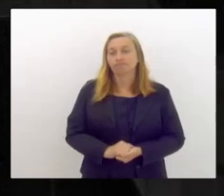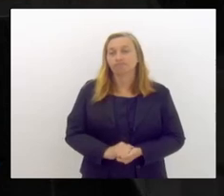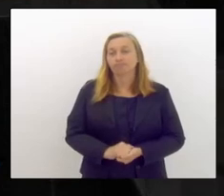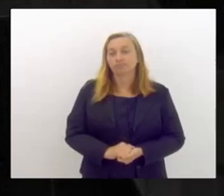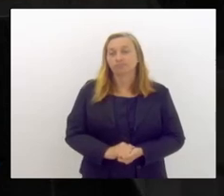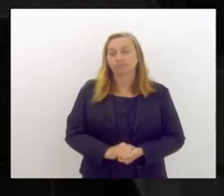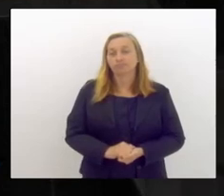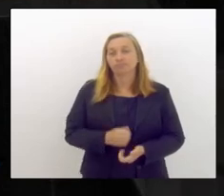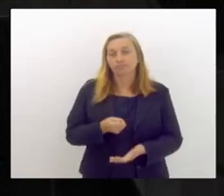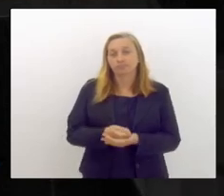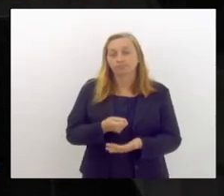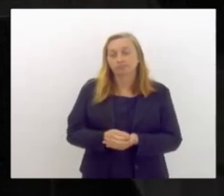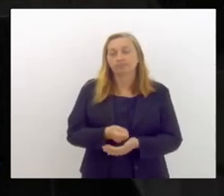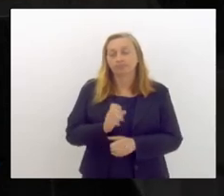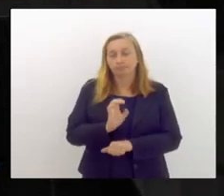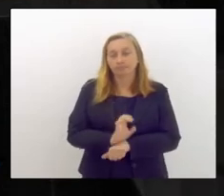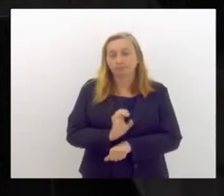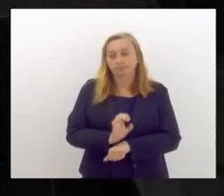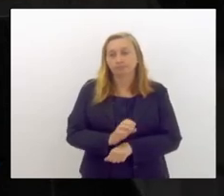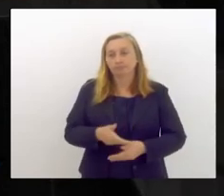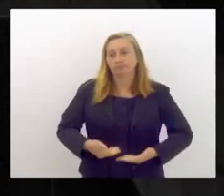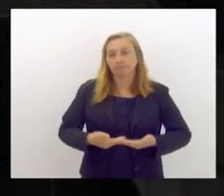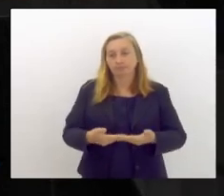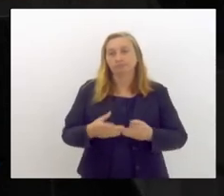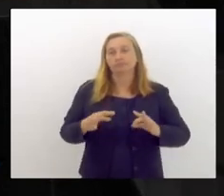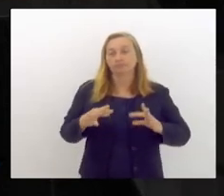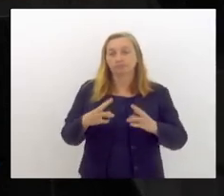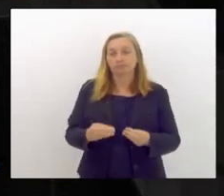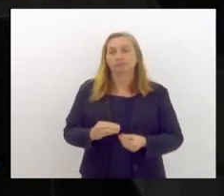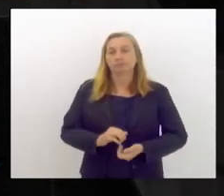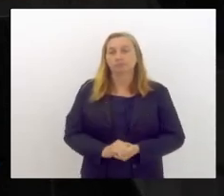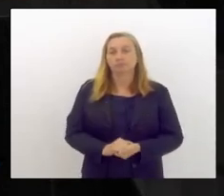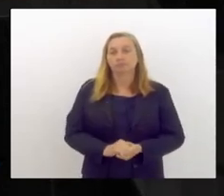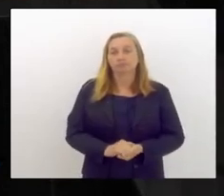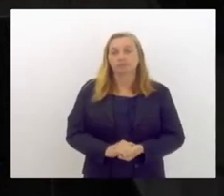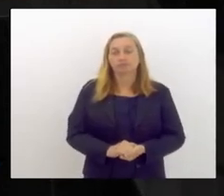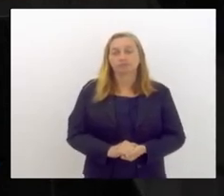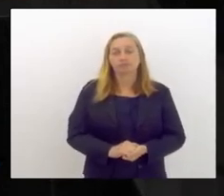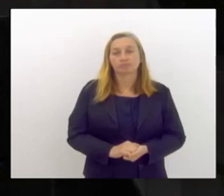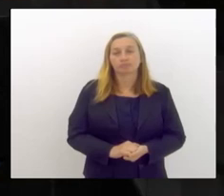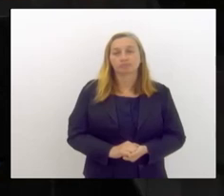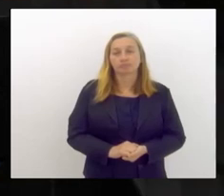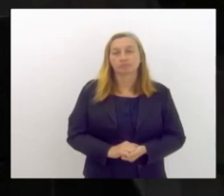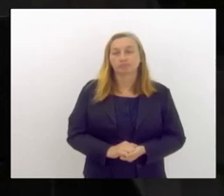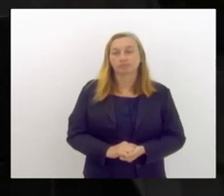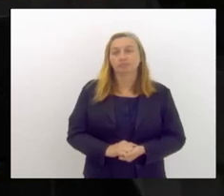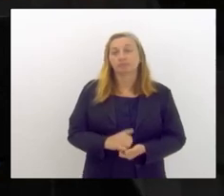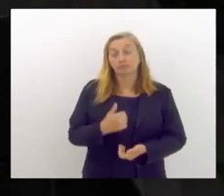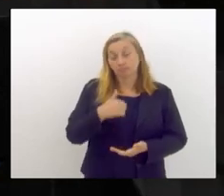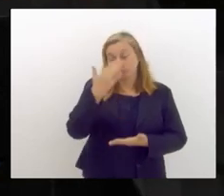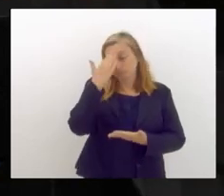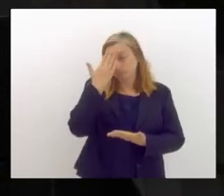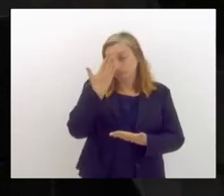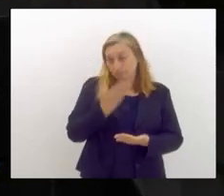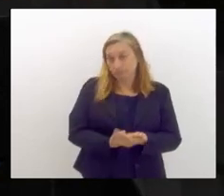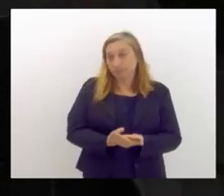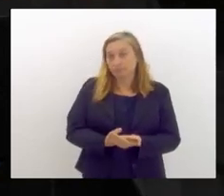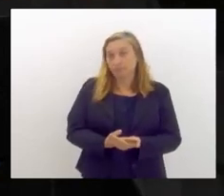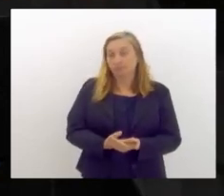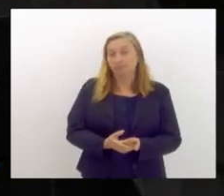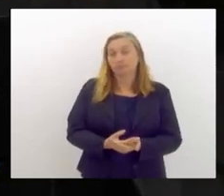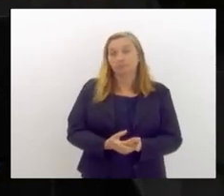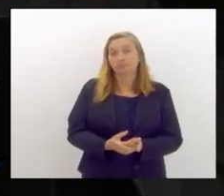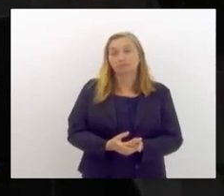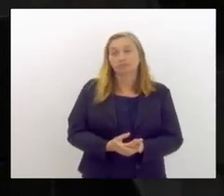é a obrigatoriedade do Estado estar ofertando tudo isso. Vou me fazer crer na boa vontade do